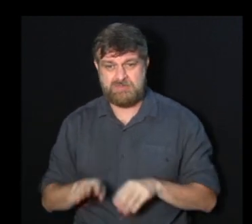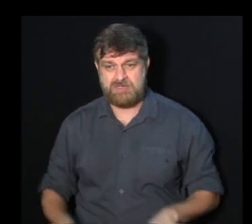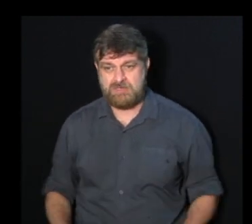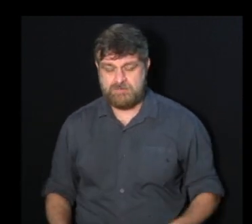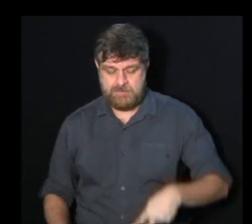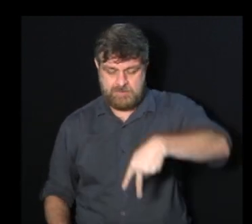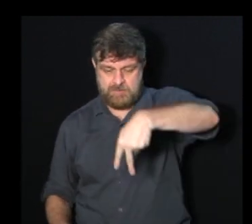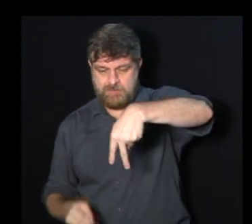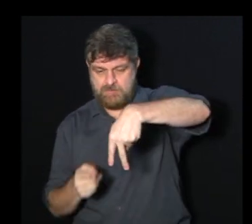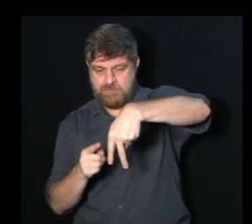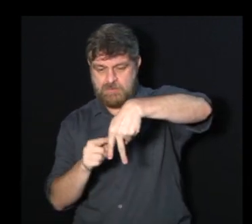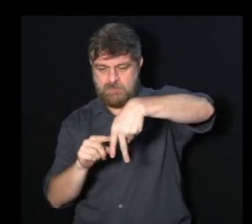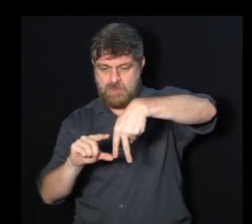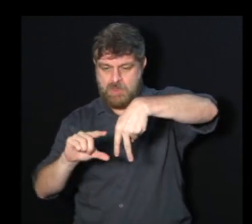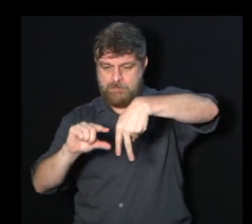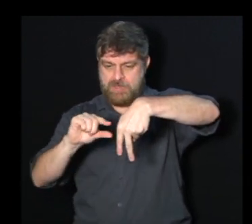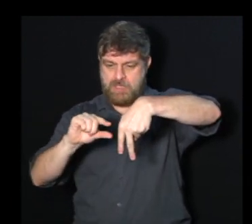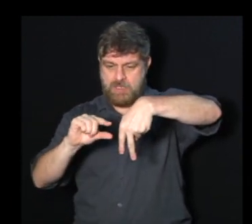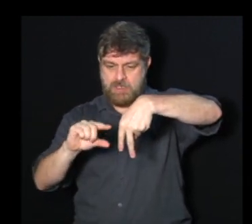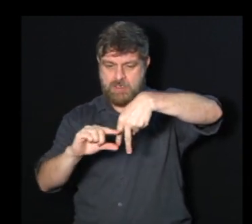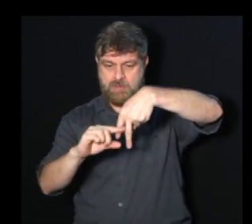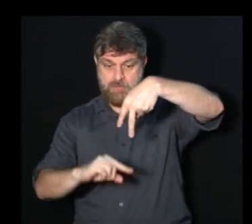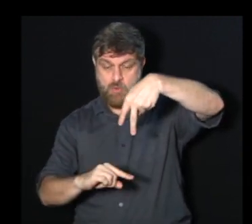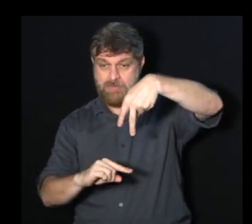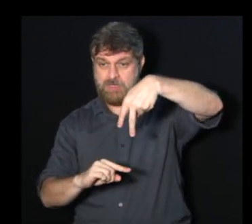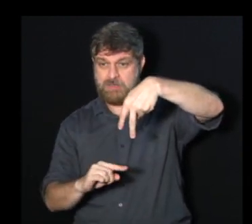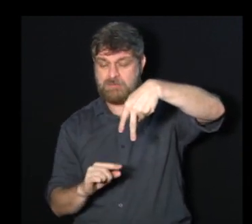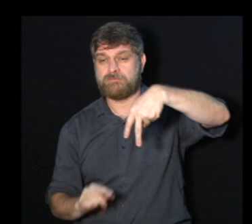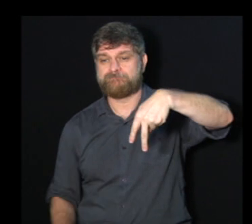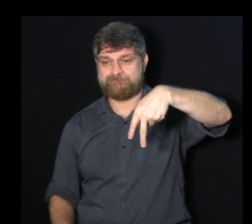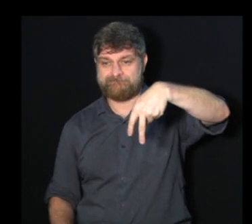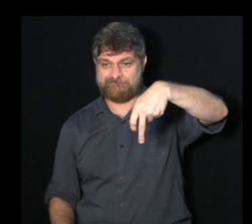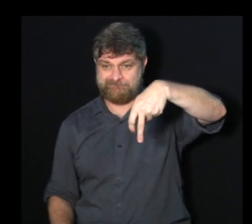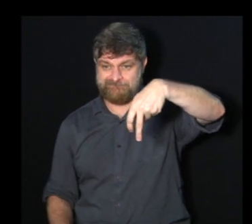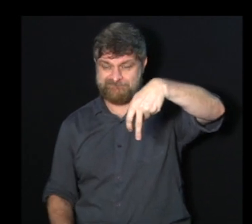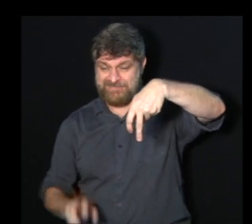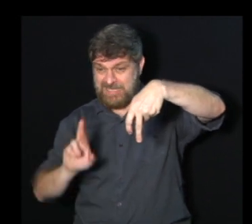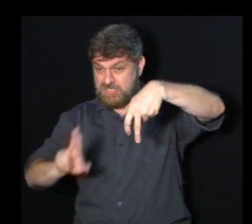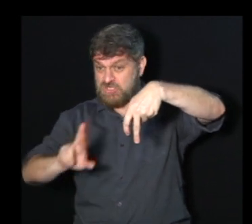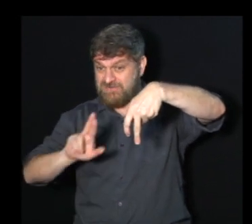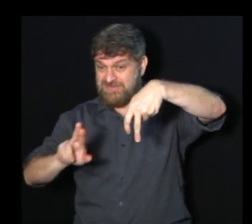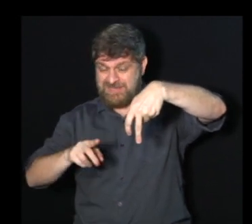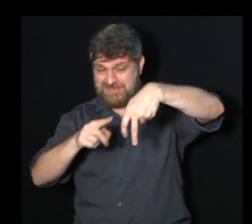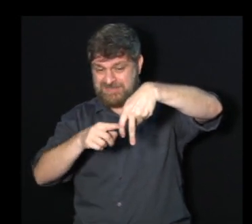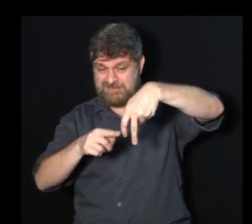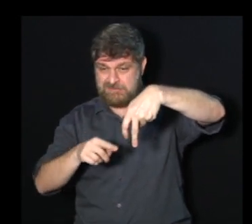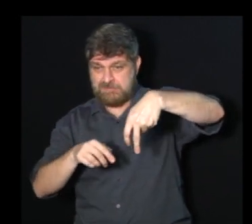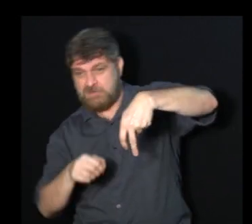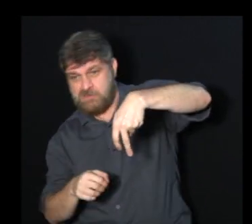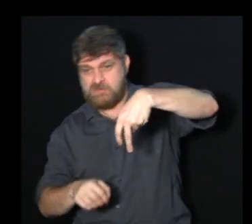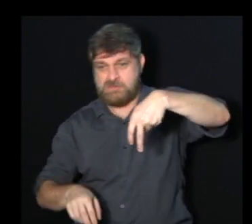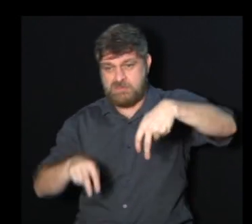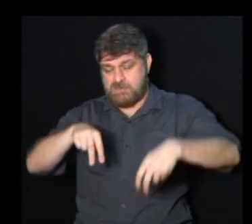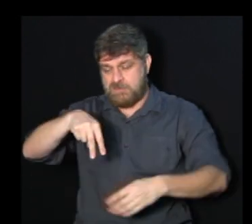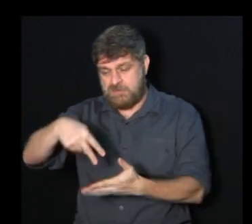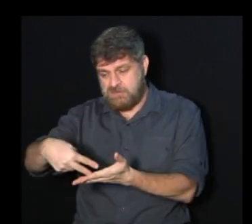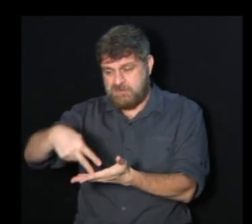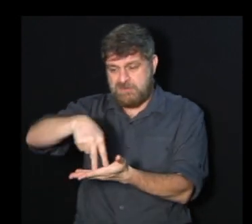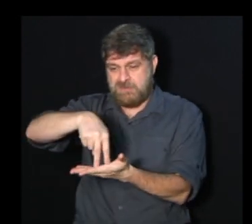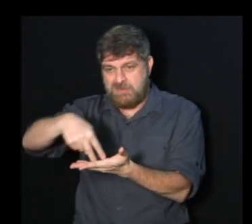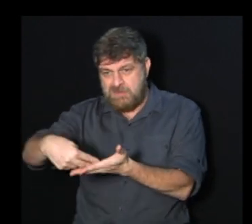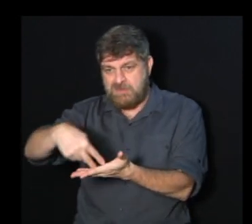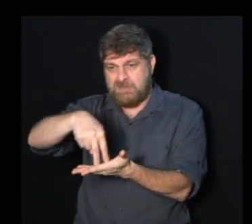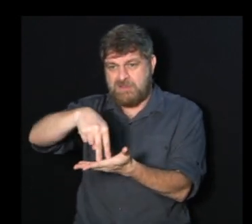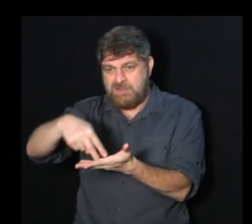é a diferença do membro da perna direita para a esquerda. Tem estudos que já conseguem comprovar que acima de 1